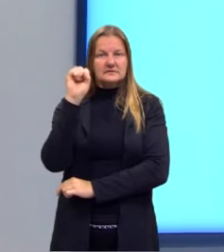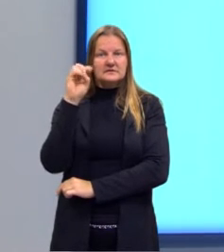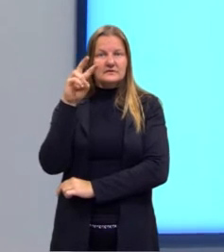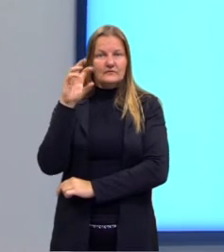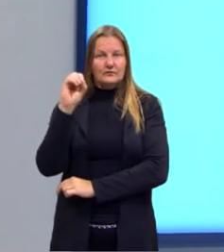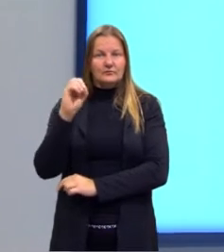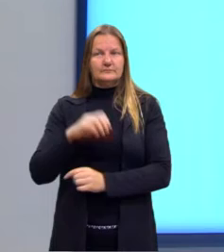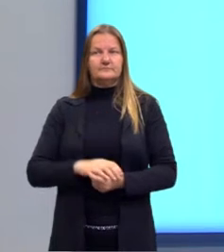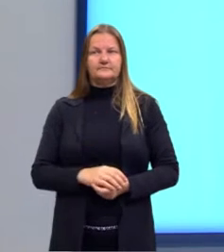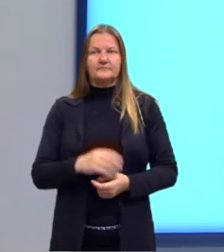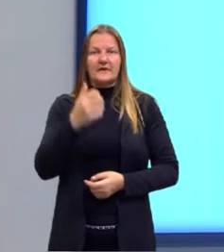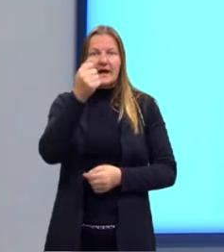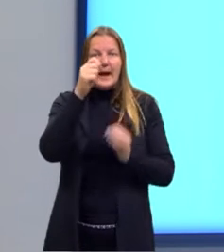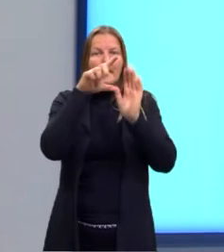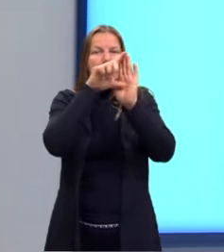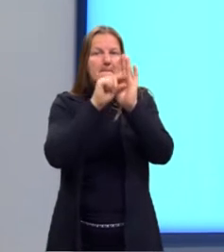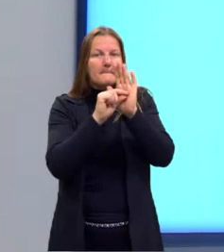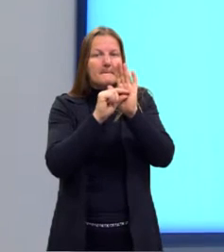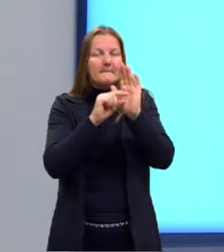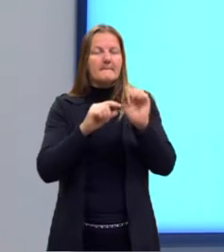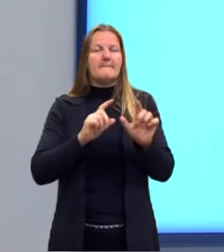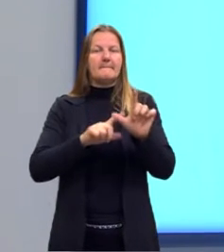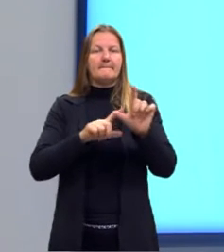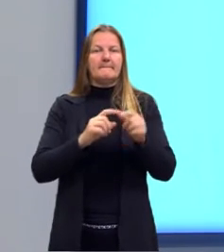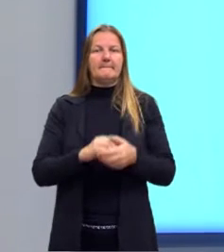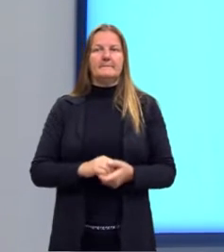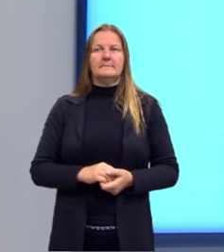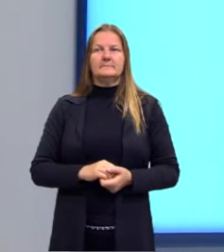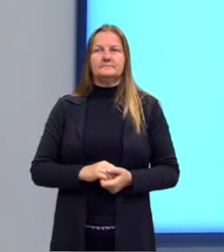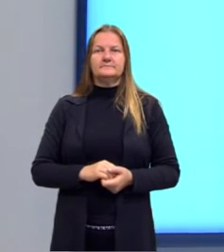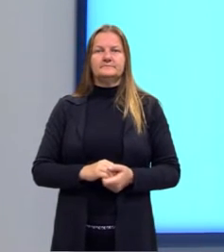aqui ó vemos um heredograma